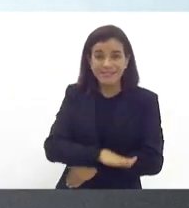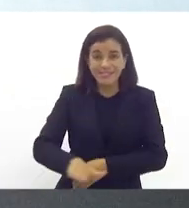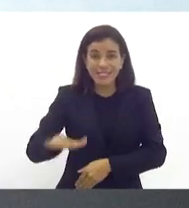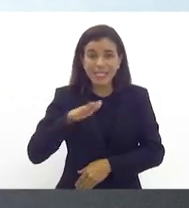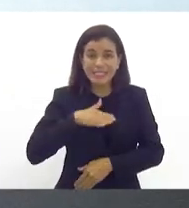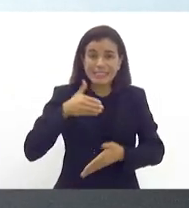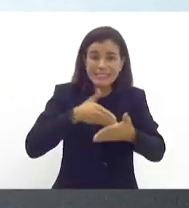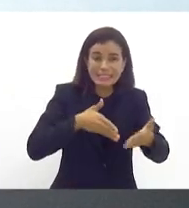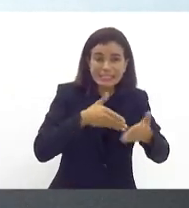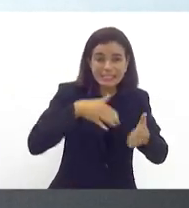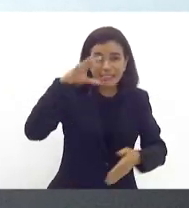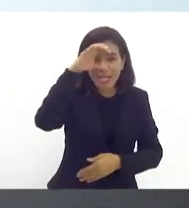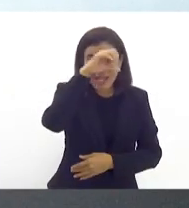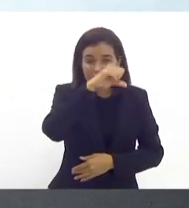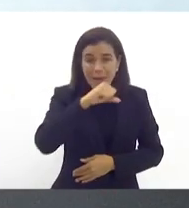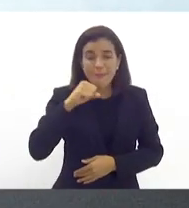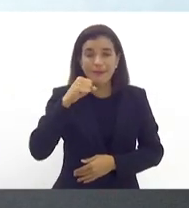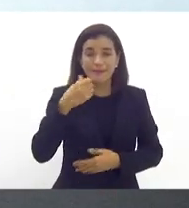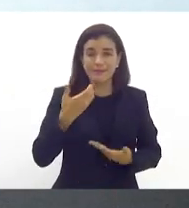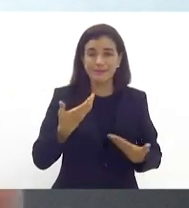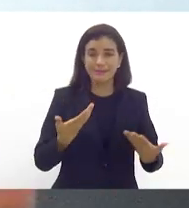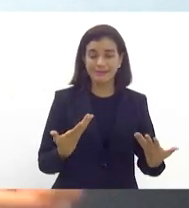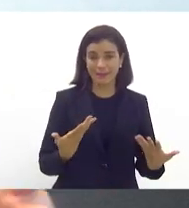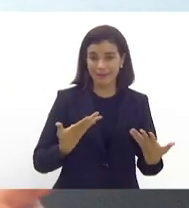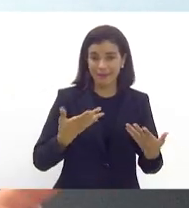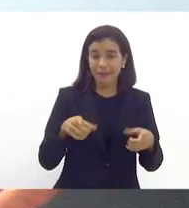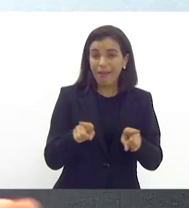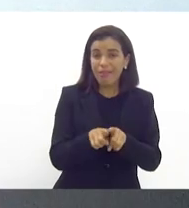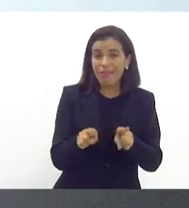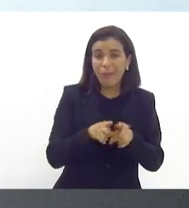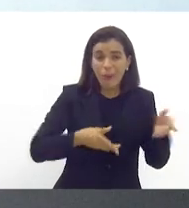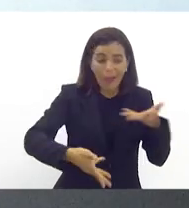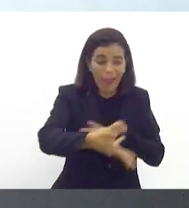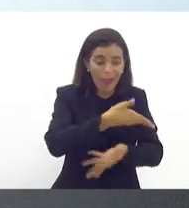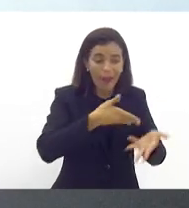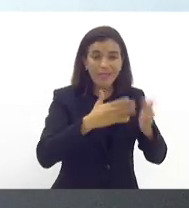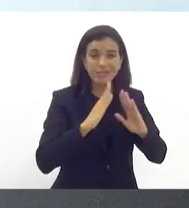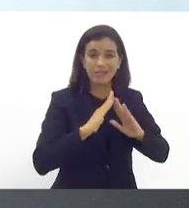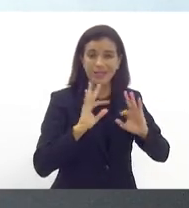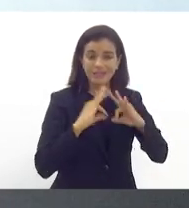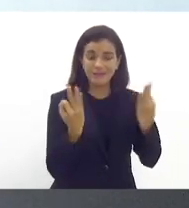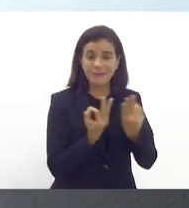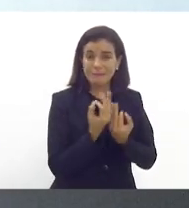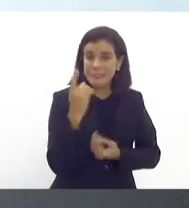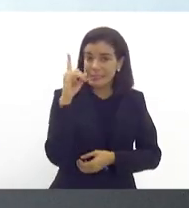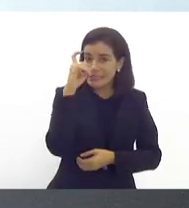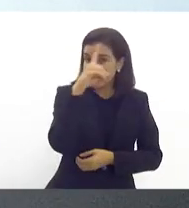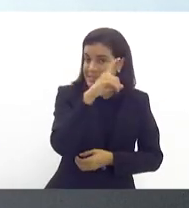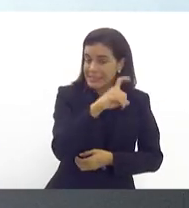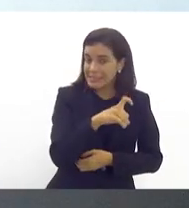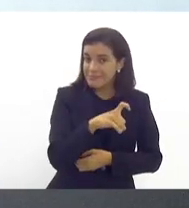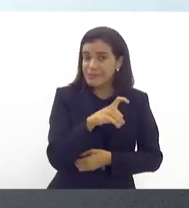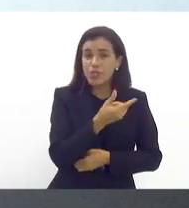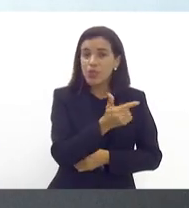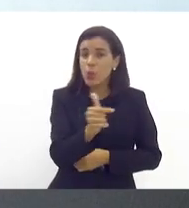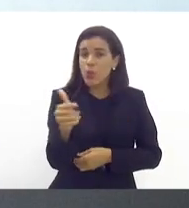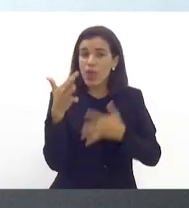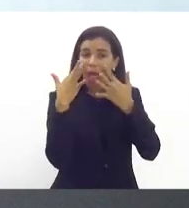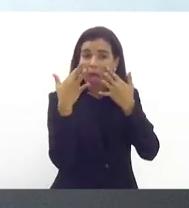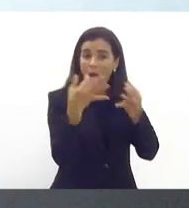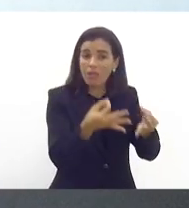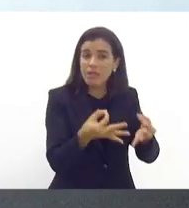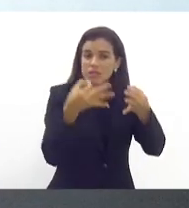relação institucional ruim com a escola uma relação dentro de casa ruim muitas vezes e aquilo ali não tinha atenção